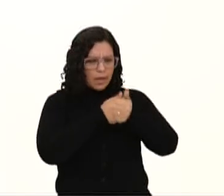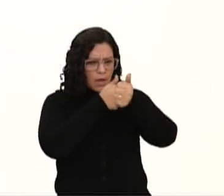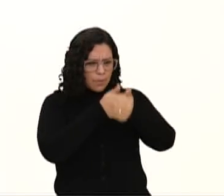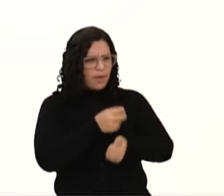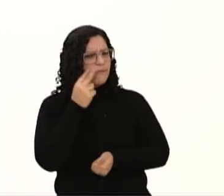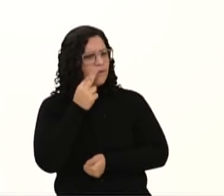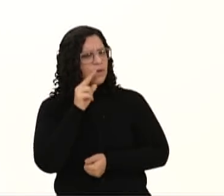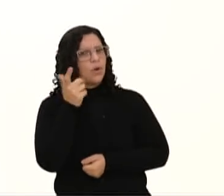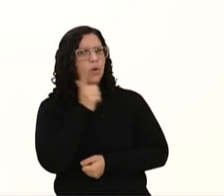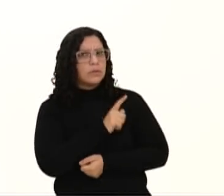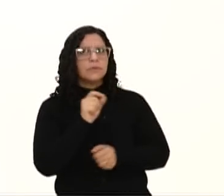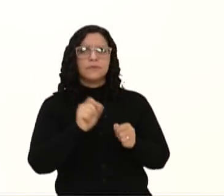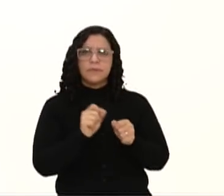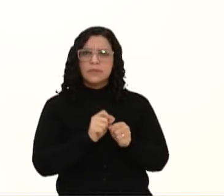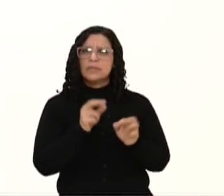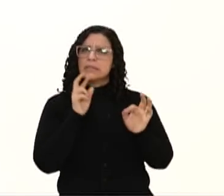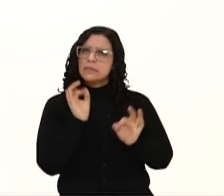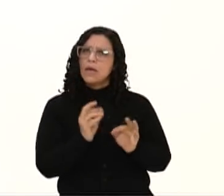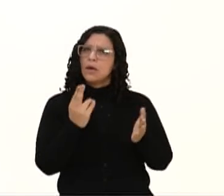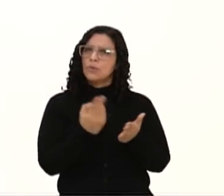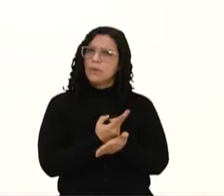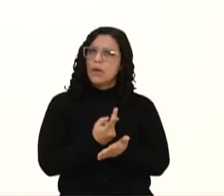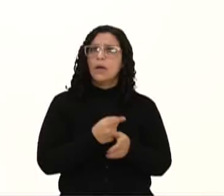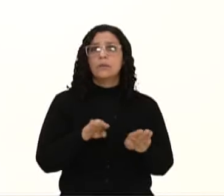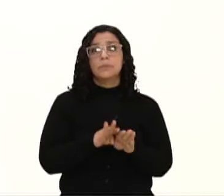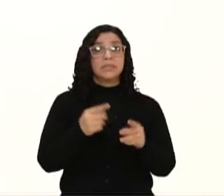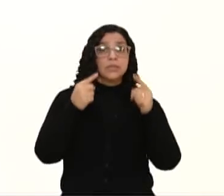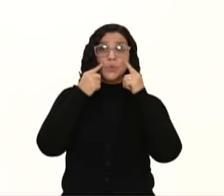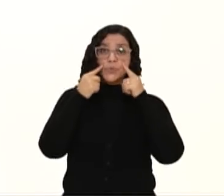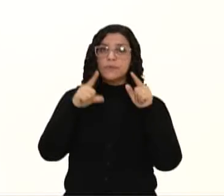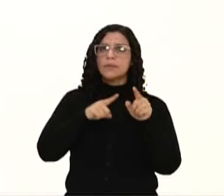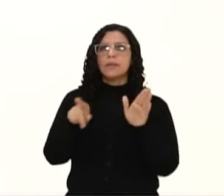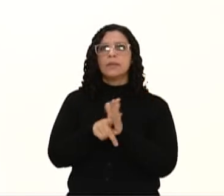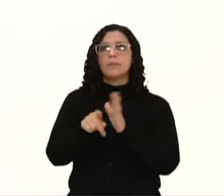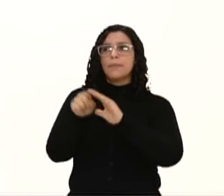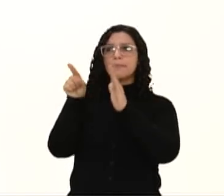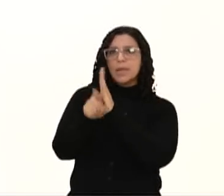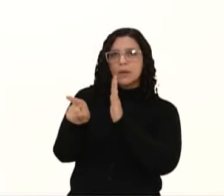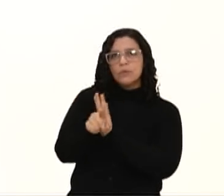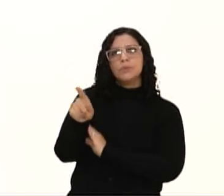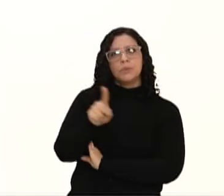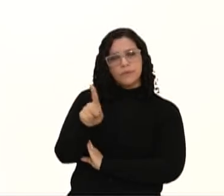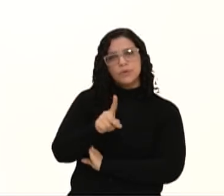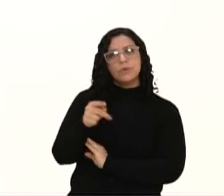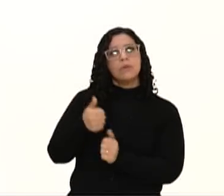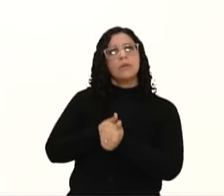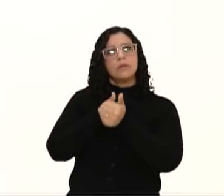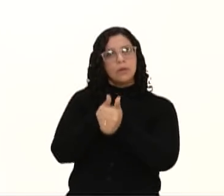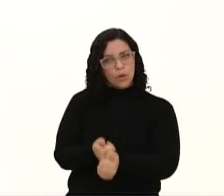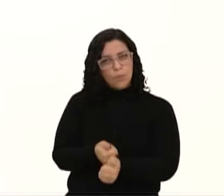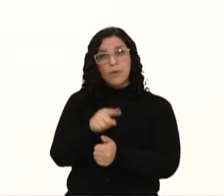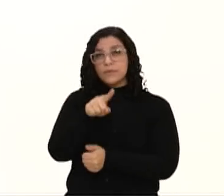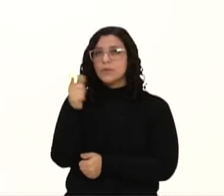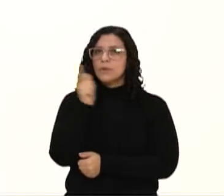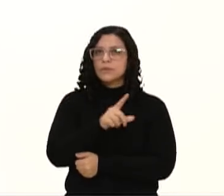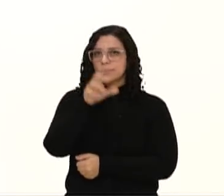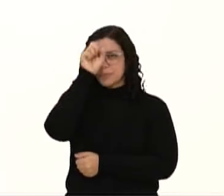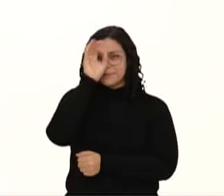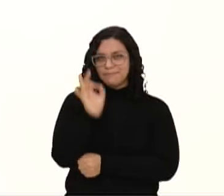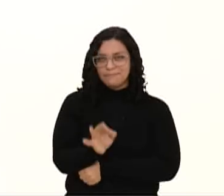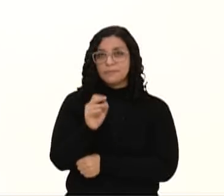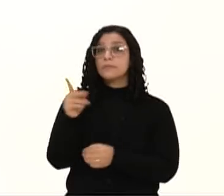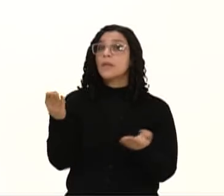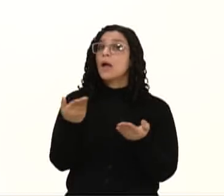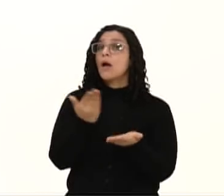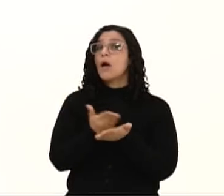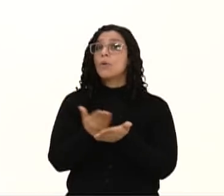vocês, verificar o que vocês estão fazendo. Se você tem dúvida, você pode mandar para o professor e aí acompanhamos ali o teu rendimento, certo?